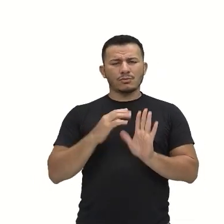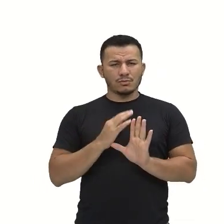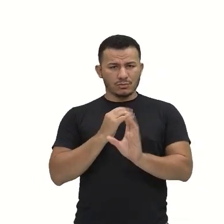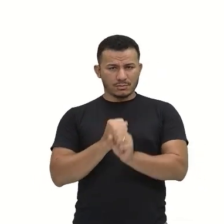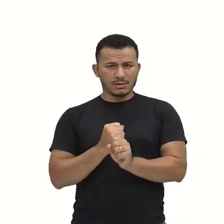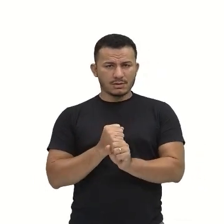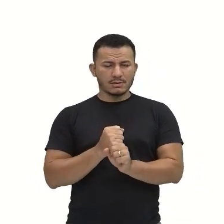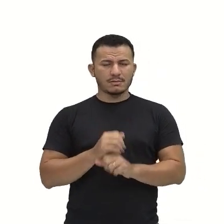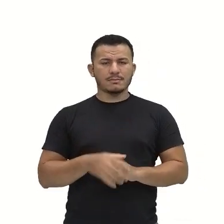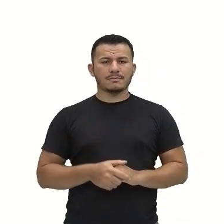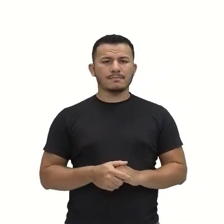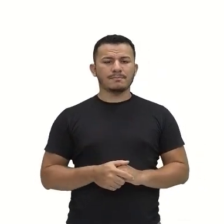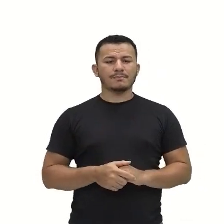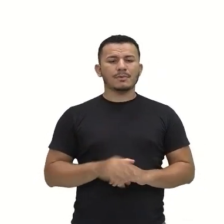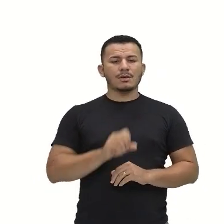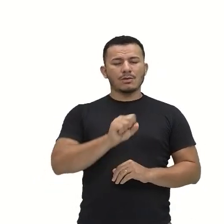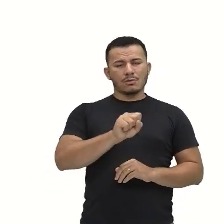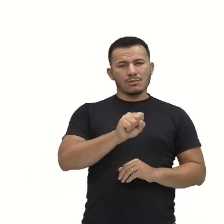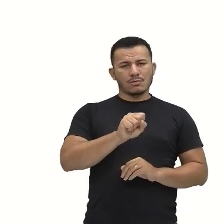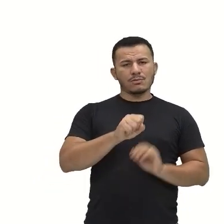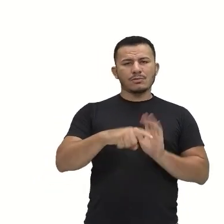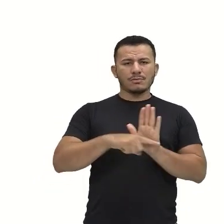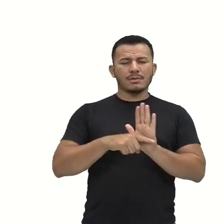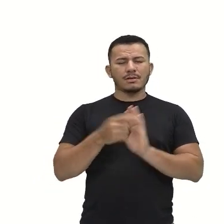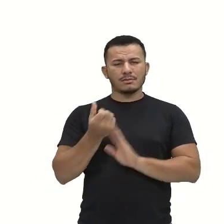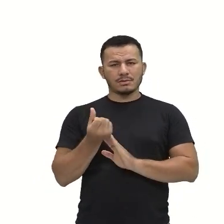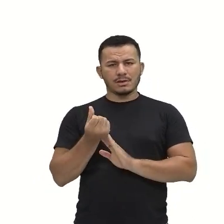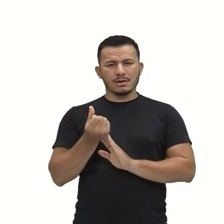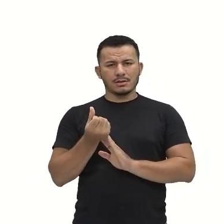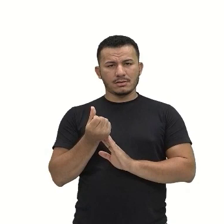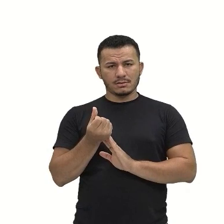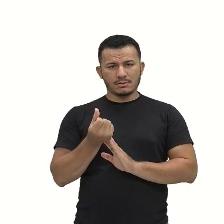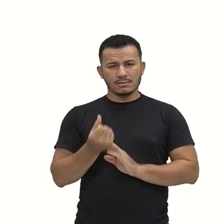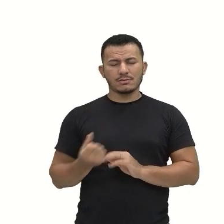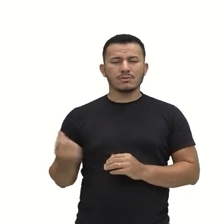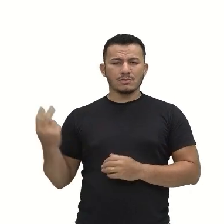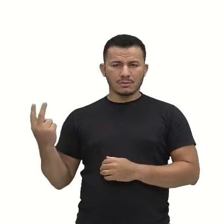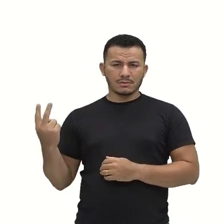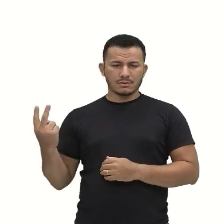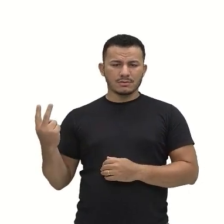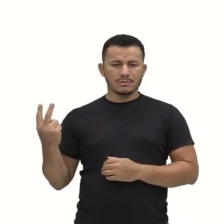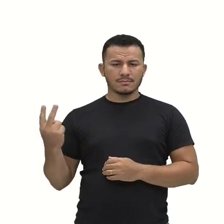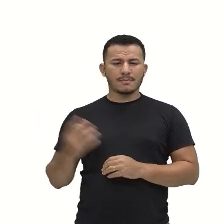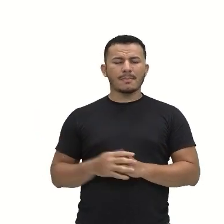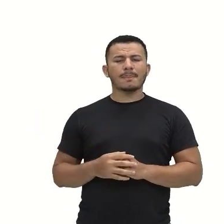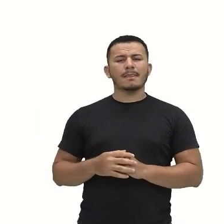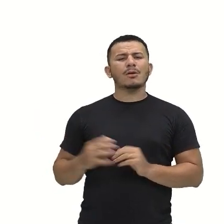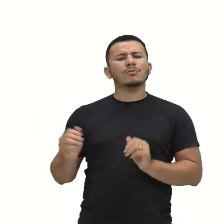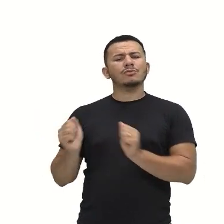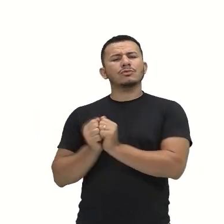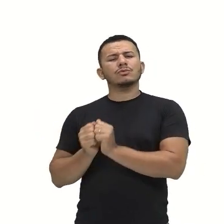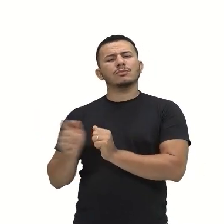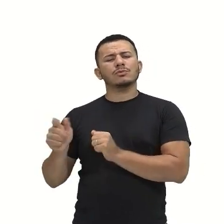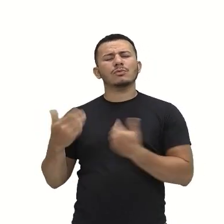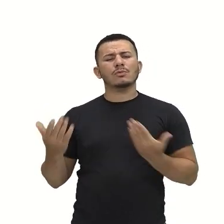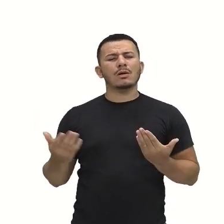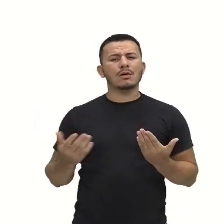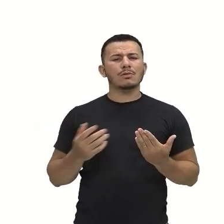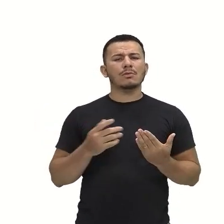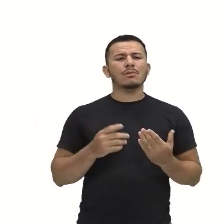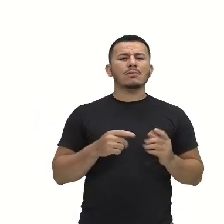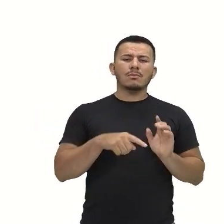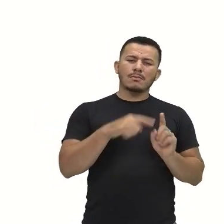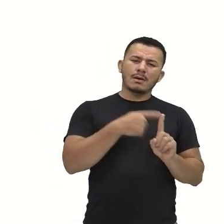são diferentes. Eu tenho 8. Vou tirar 6, vai ficar 2. Qual é o sinal que eu vou pôr? Do maior, você pode